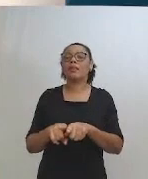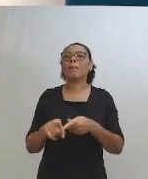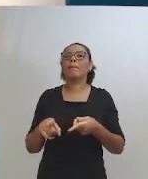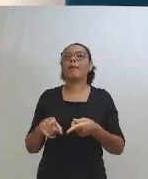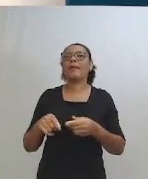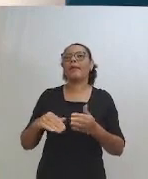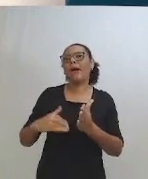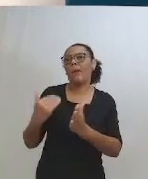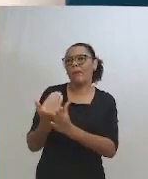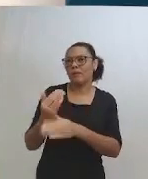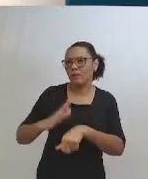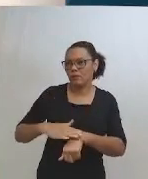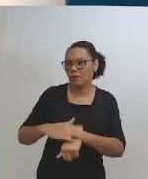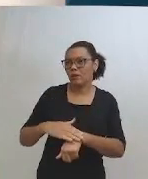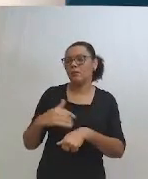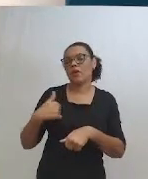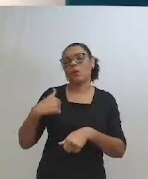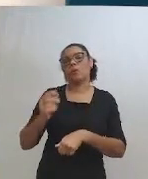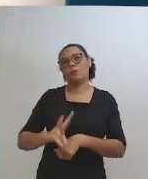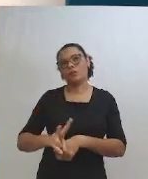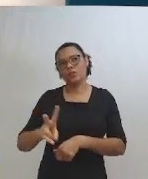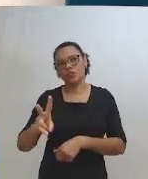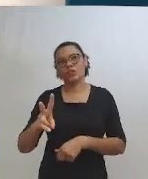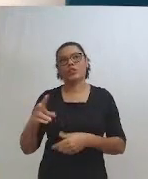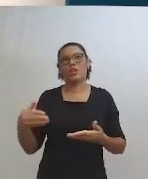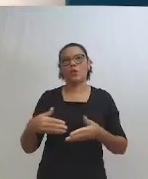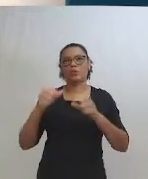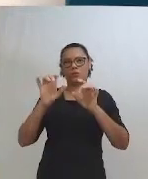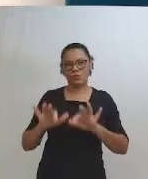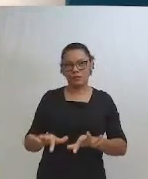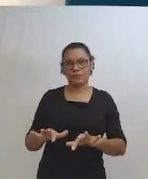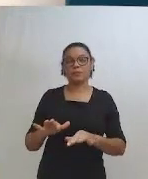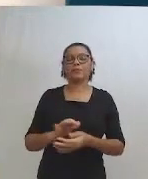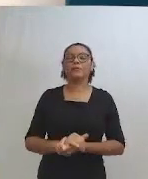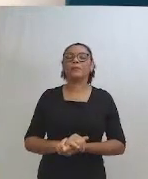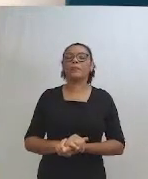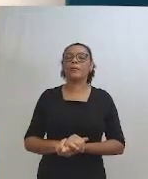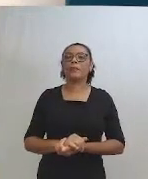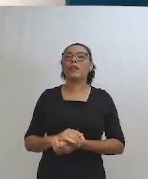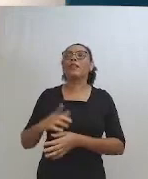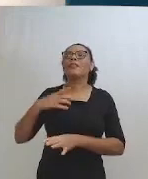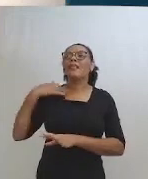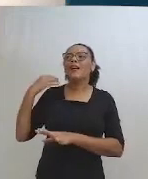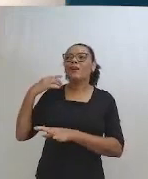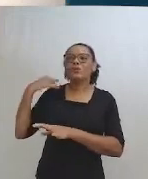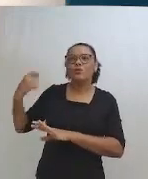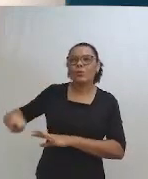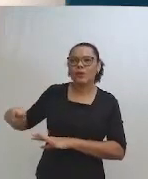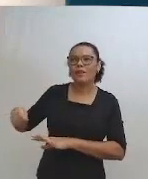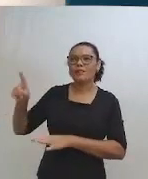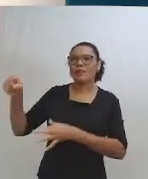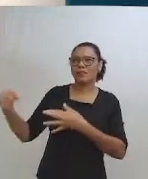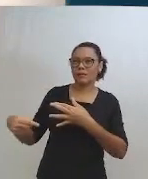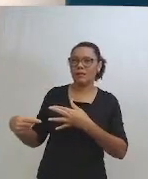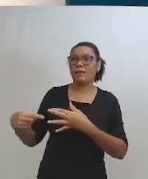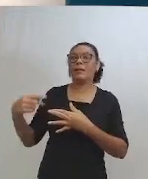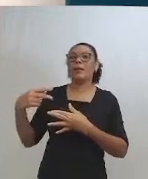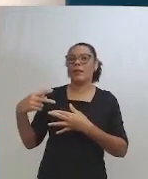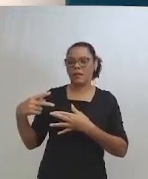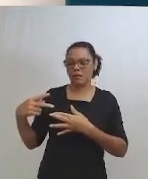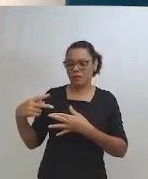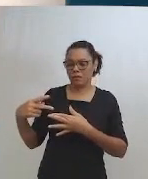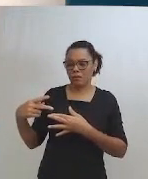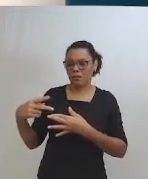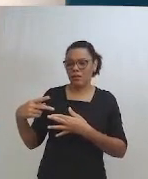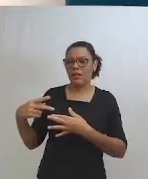mantida, e eu faço aqui a transcrição. Posteriormente, o juiz da vara única da comarca de Taracatu, Pernambuco, indeferiu o